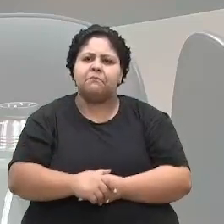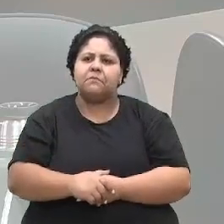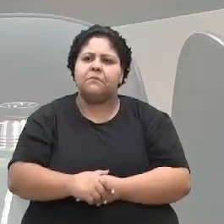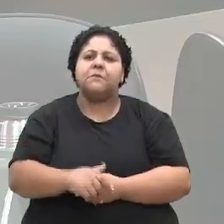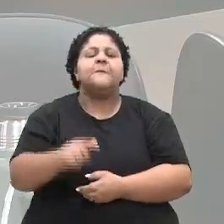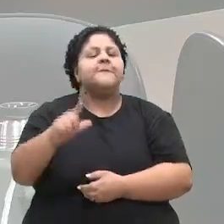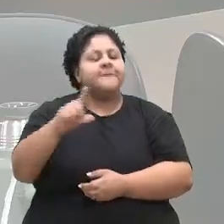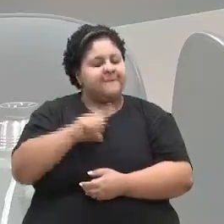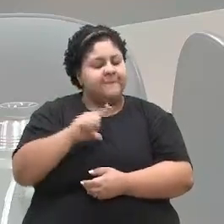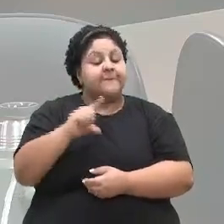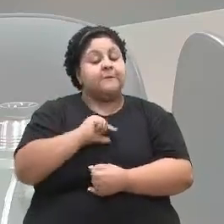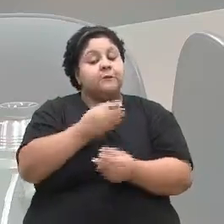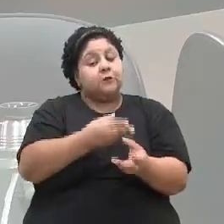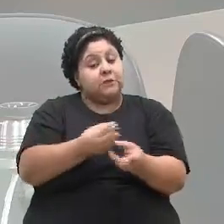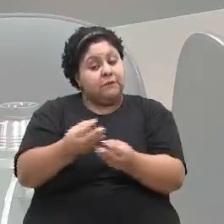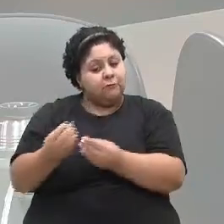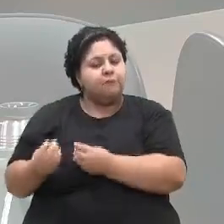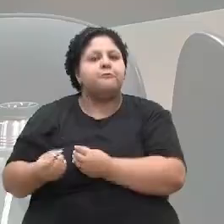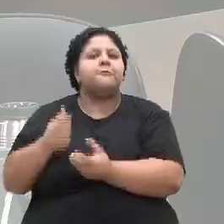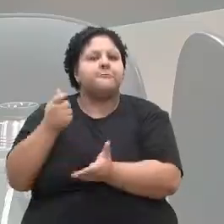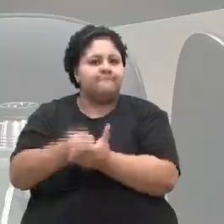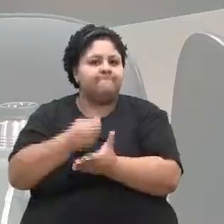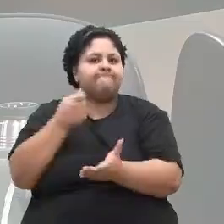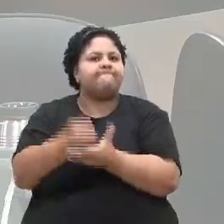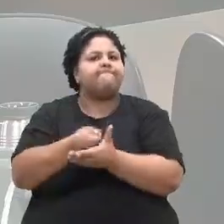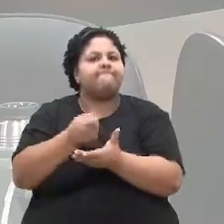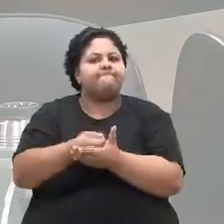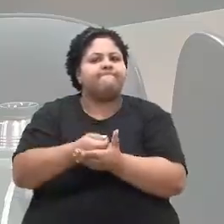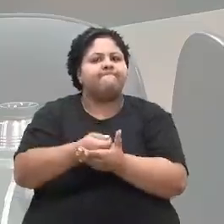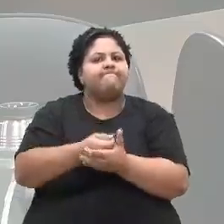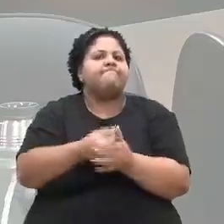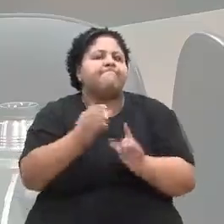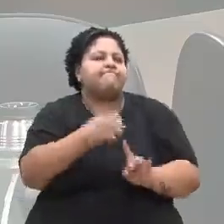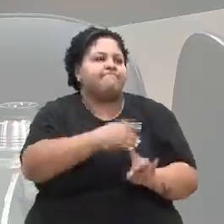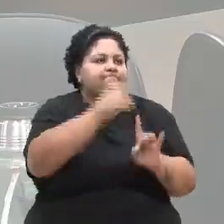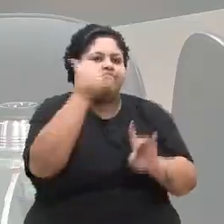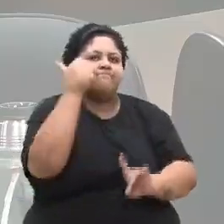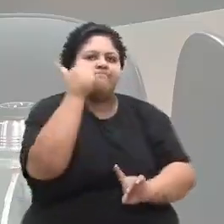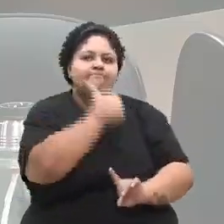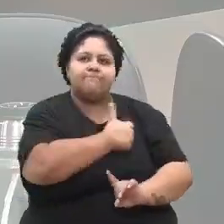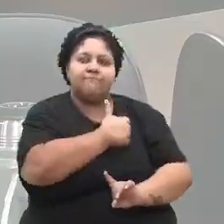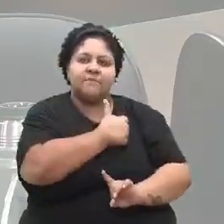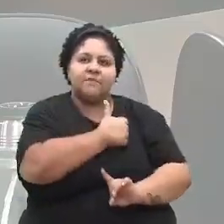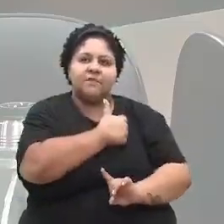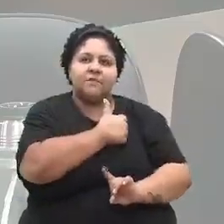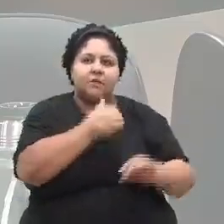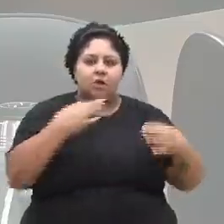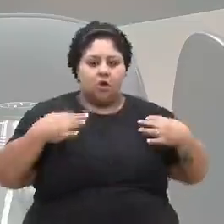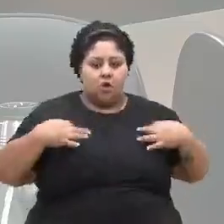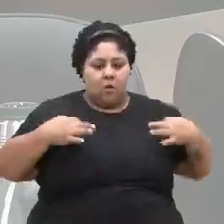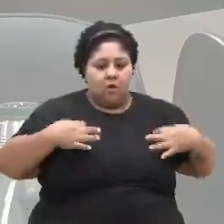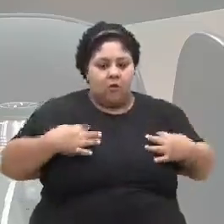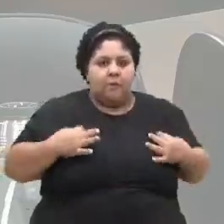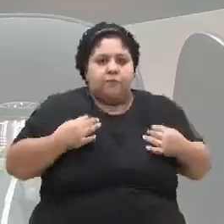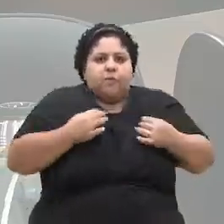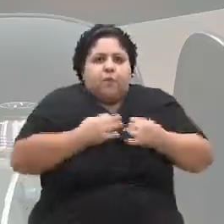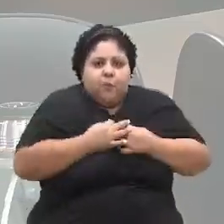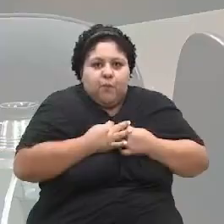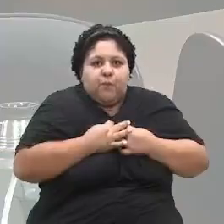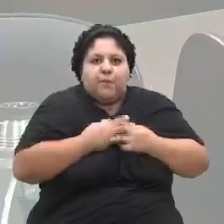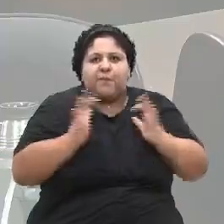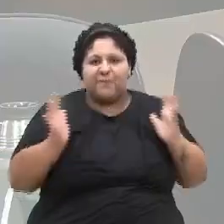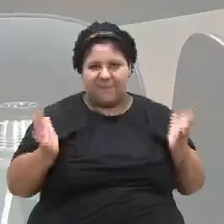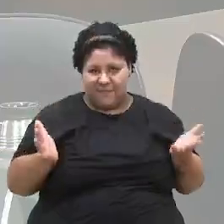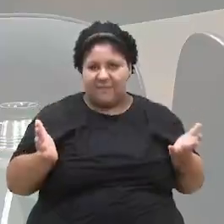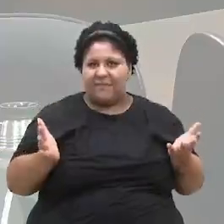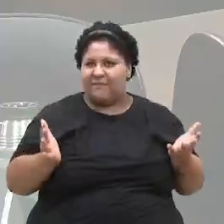ainda temos muito disso. Principalmente se uma mulher talvez anda com a roupa mais justa. Bom, é por aí